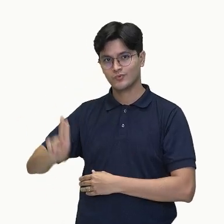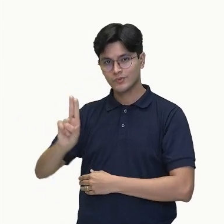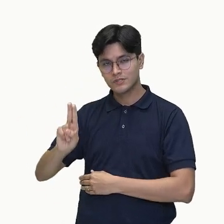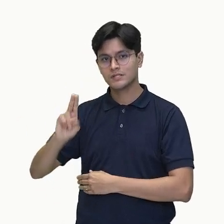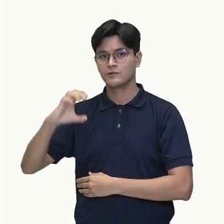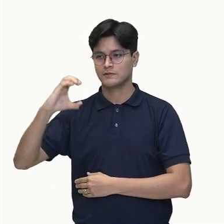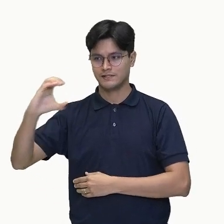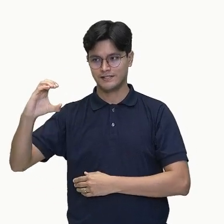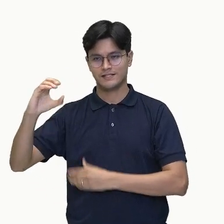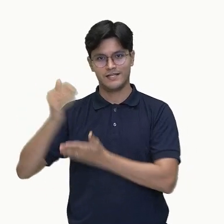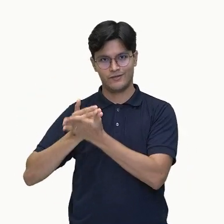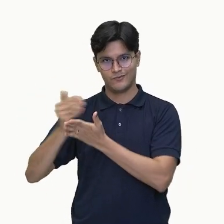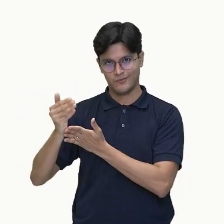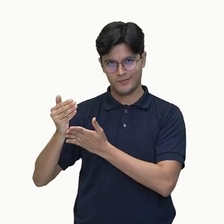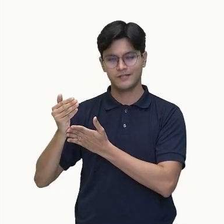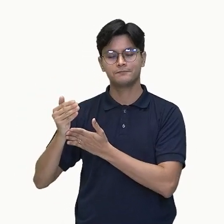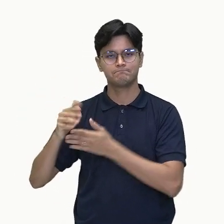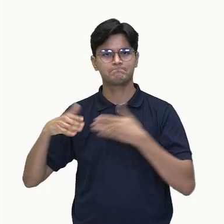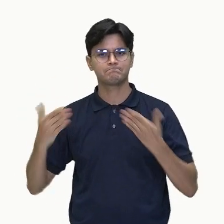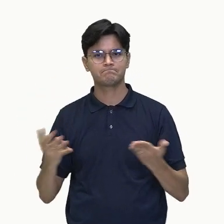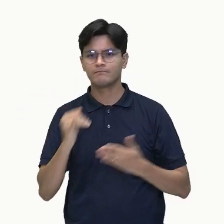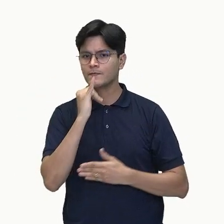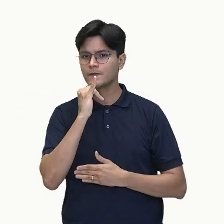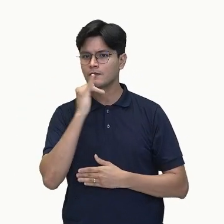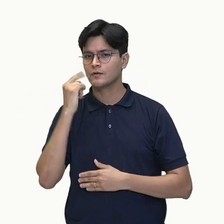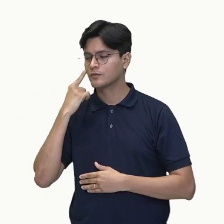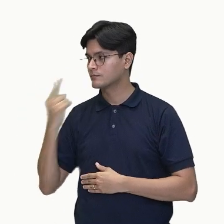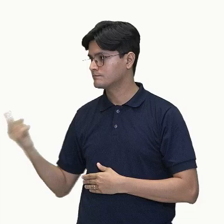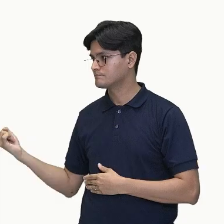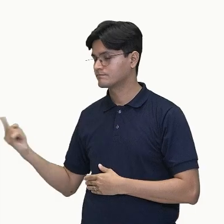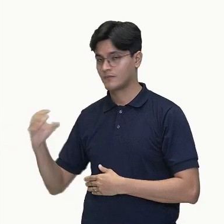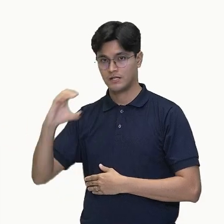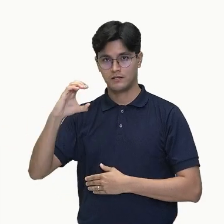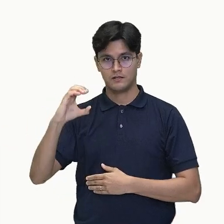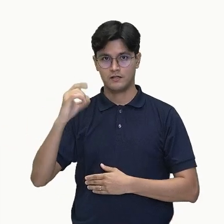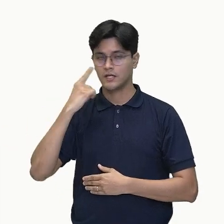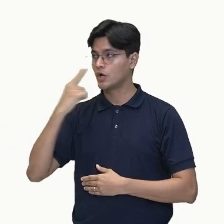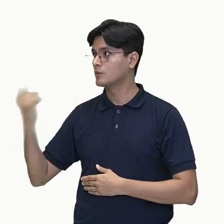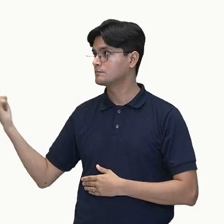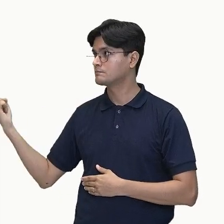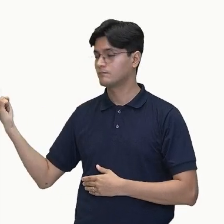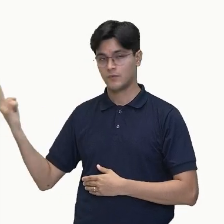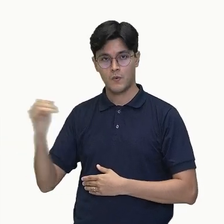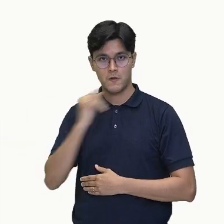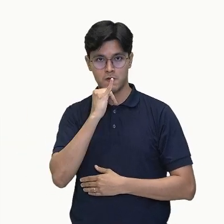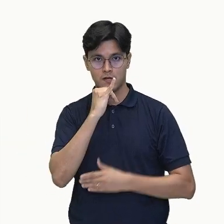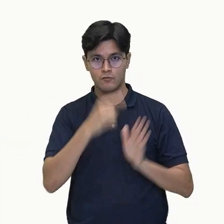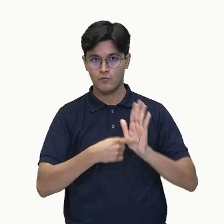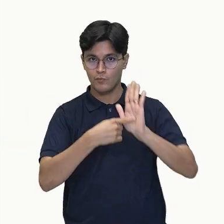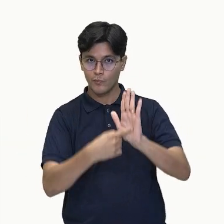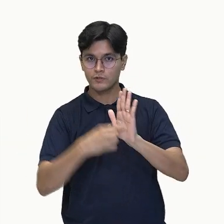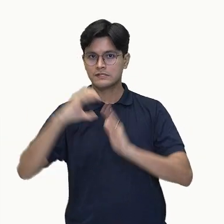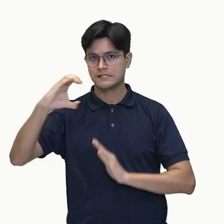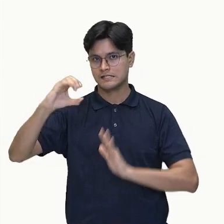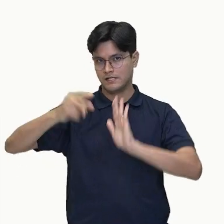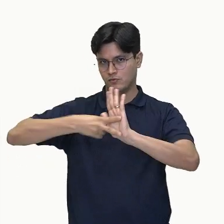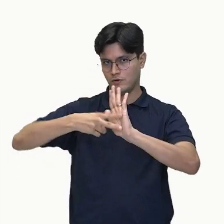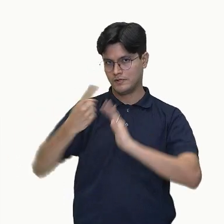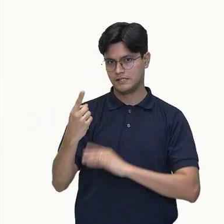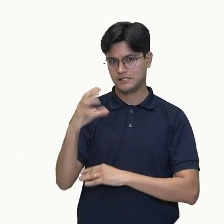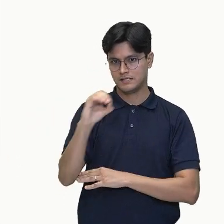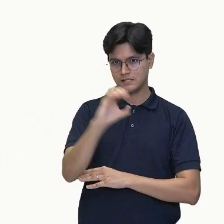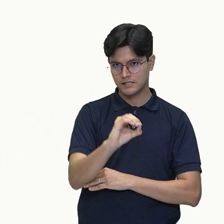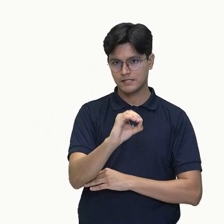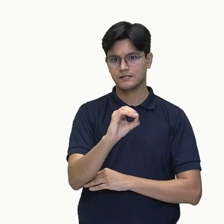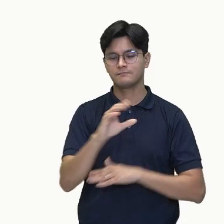seja, nesse exemplo, como nós temos um capital inicial de R$100, 10% desse 100 é igual a 10.